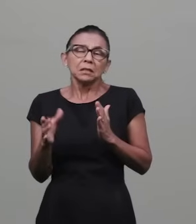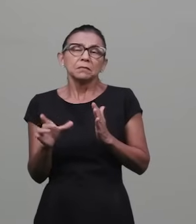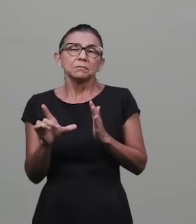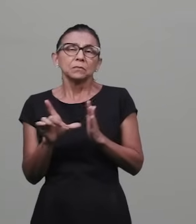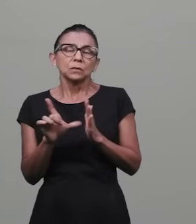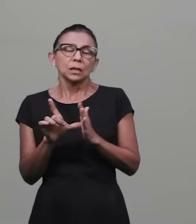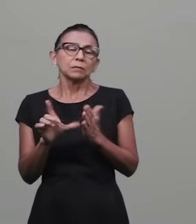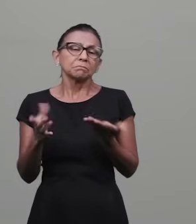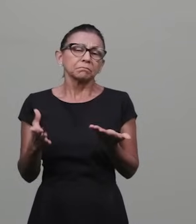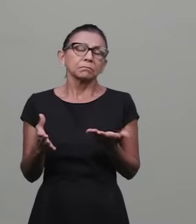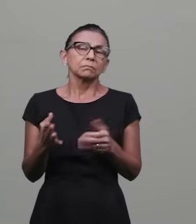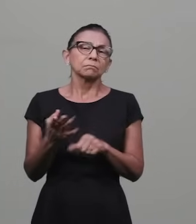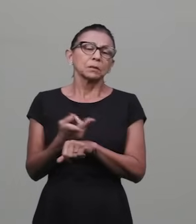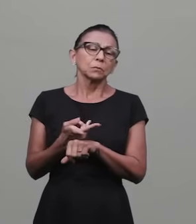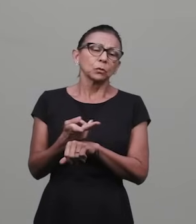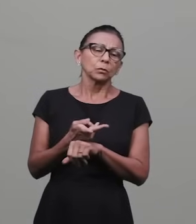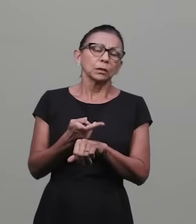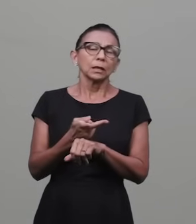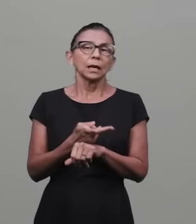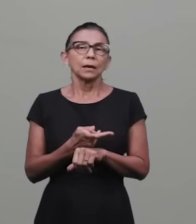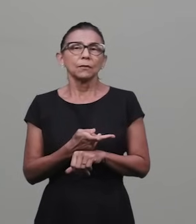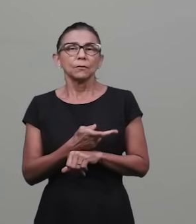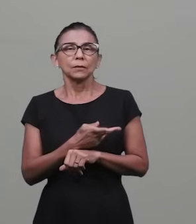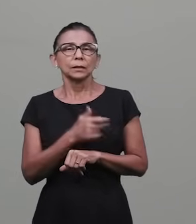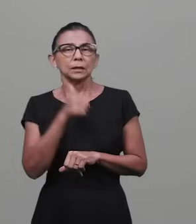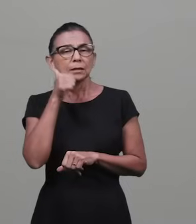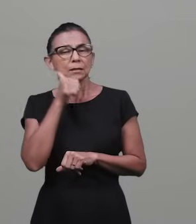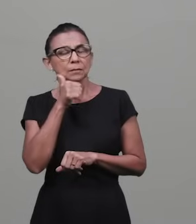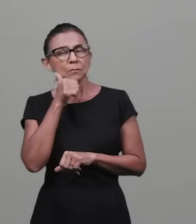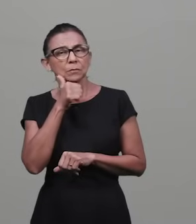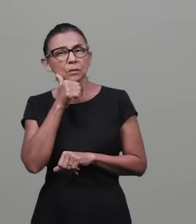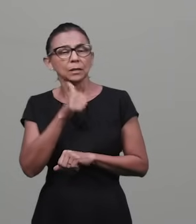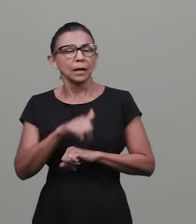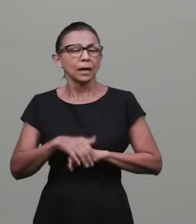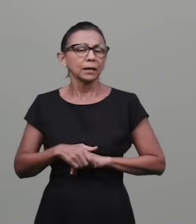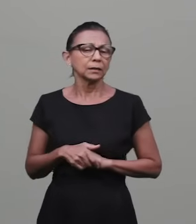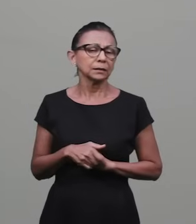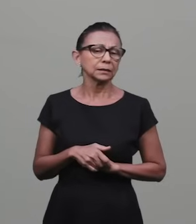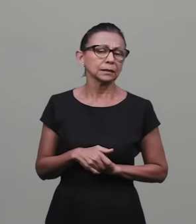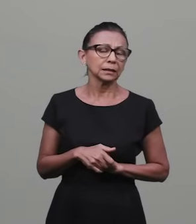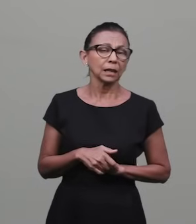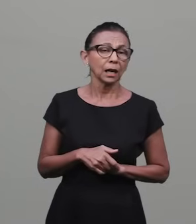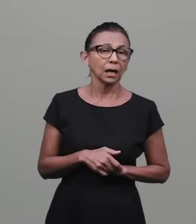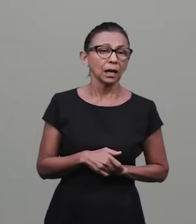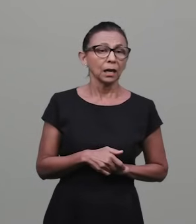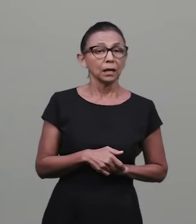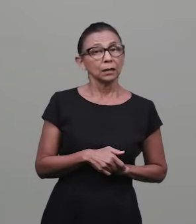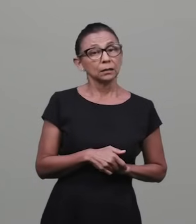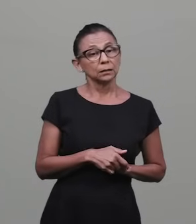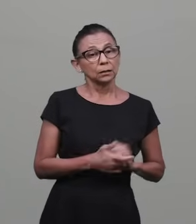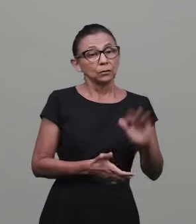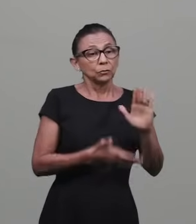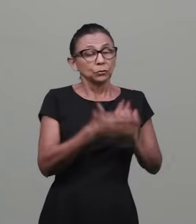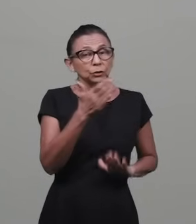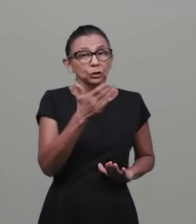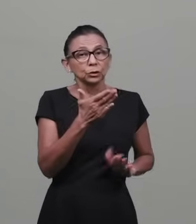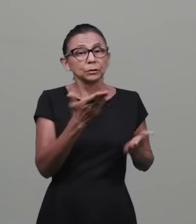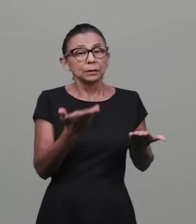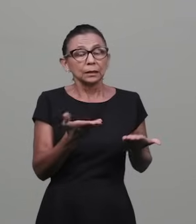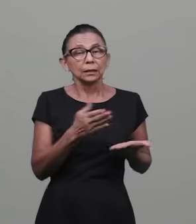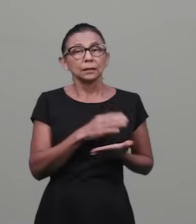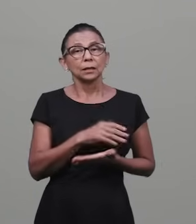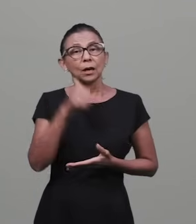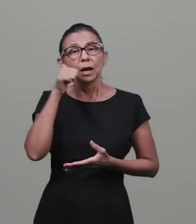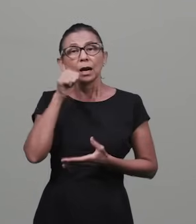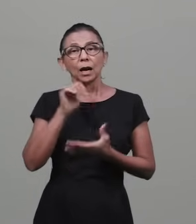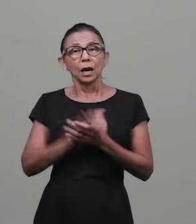convento, muitas outras foram arrumar esposa para elas, mas a Catarina Bora foi a única que sobrou.